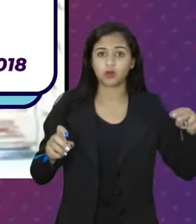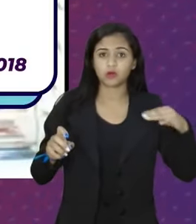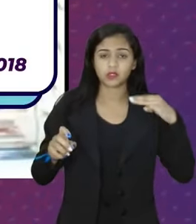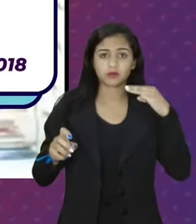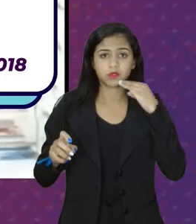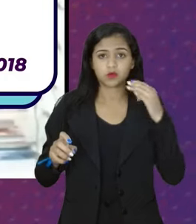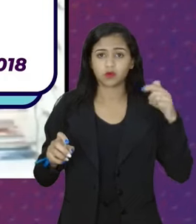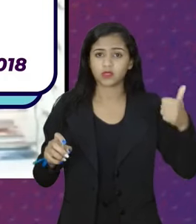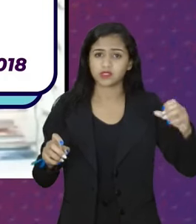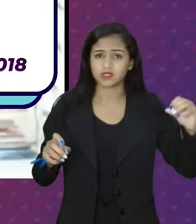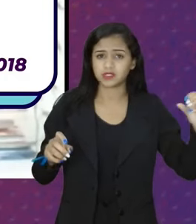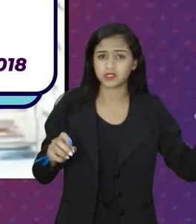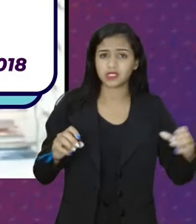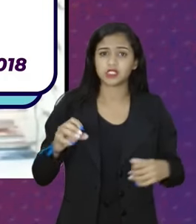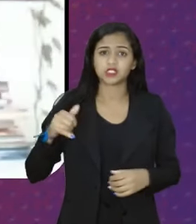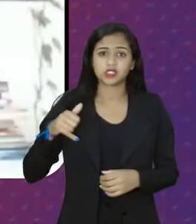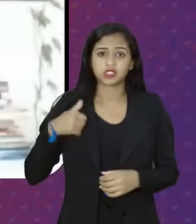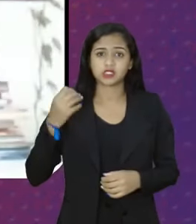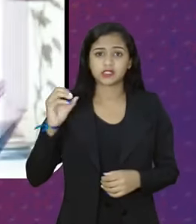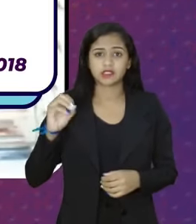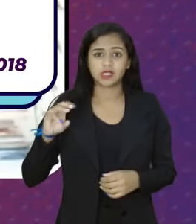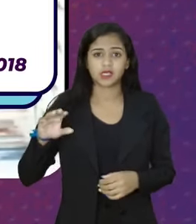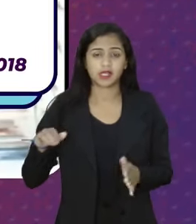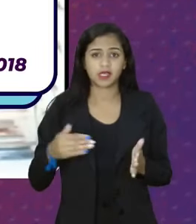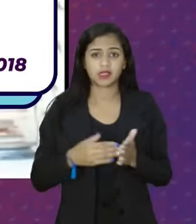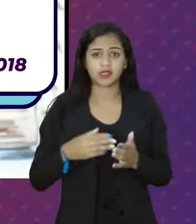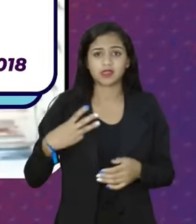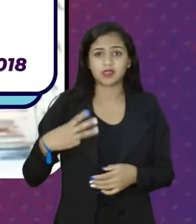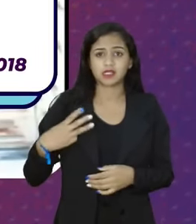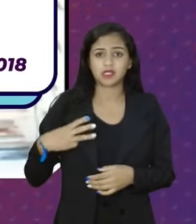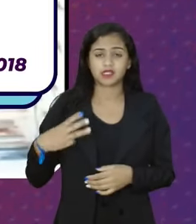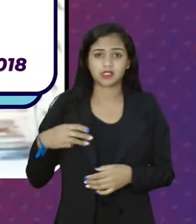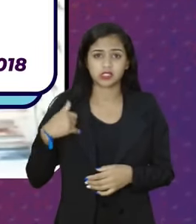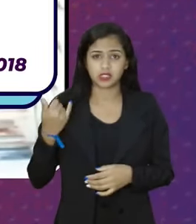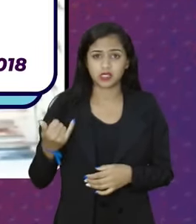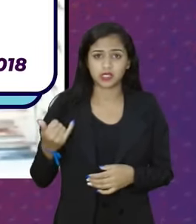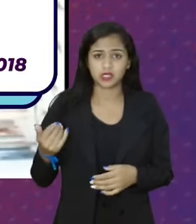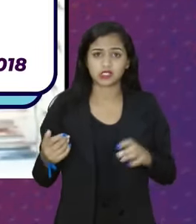10.100.000 na faixa de 0 a 3 anos e